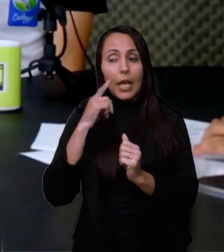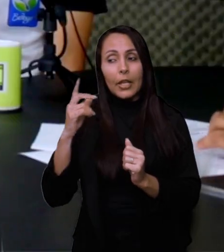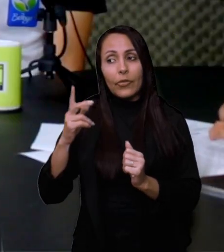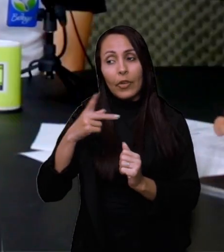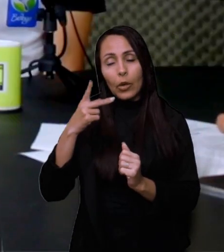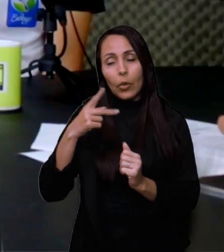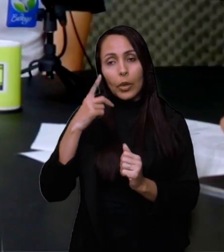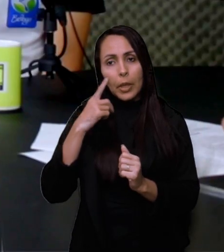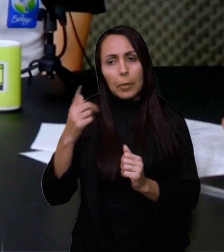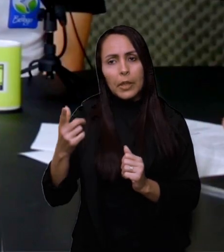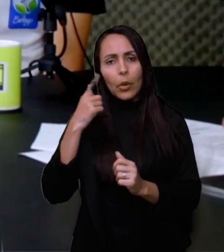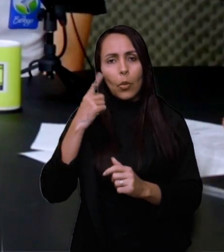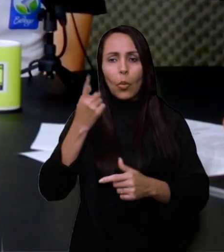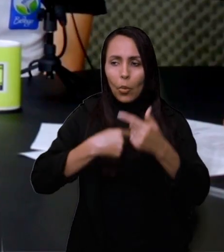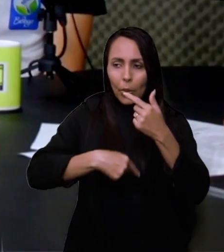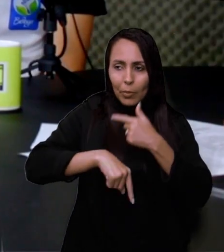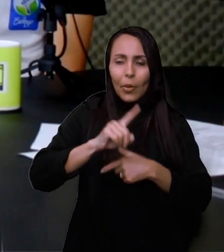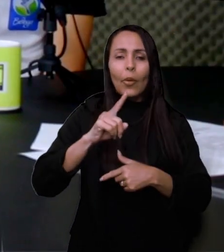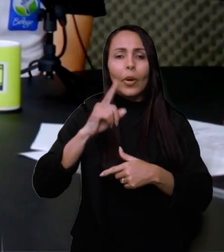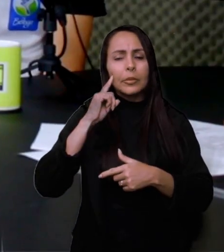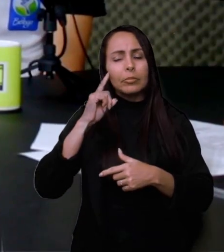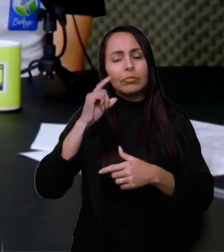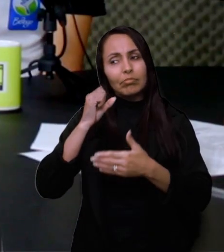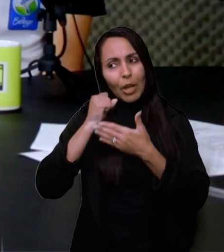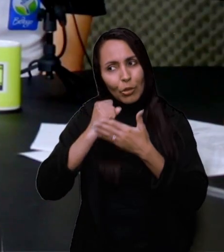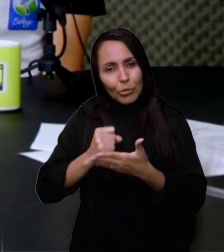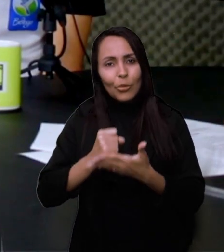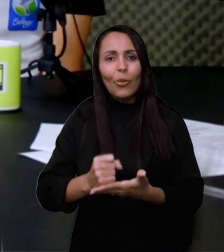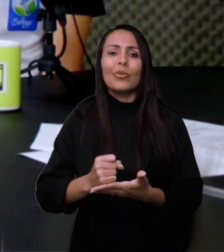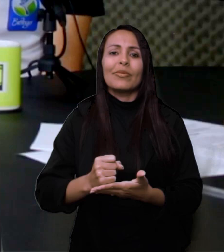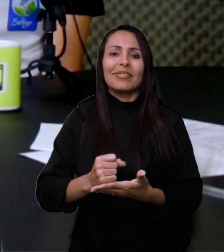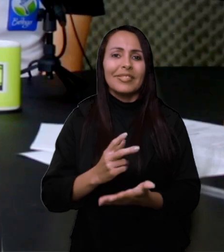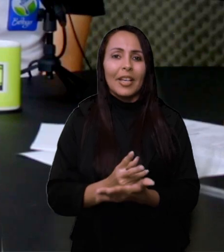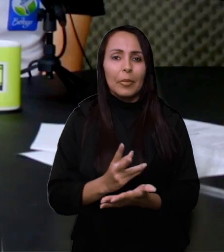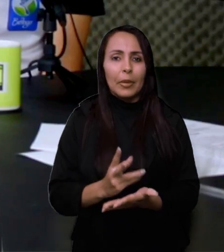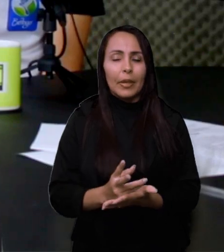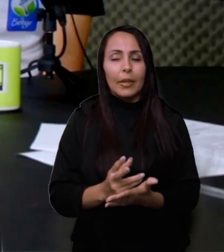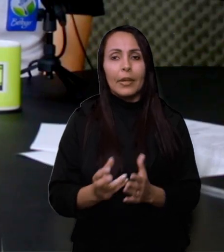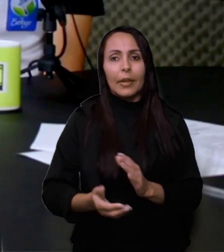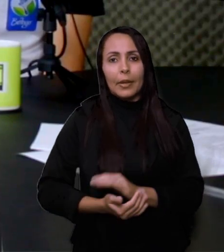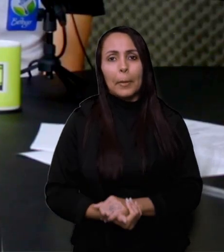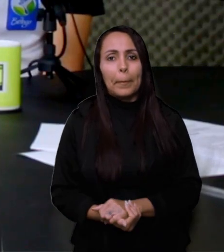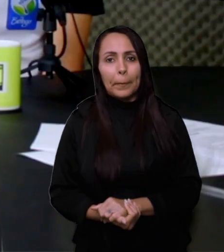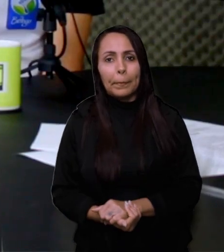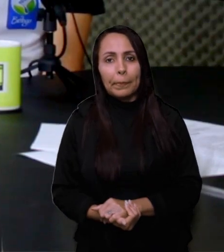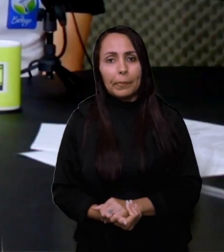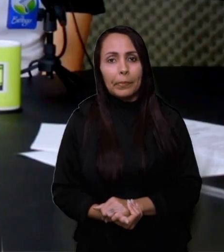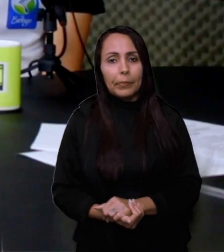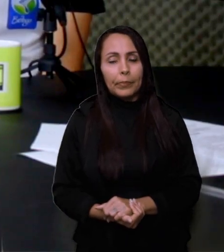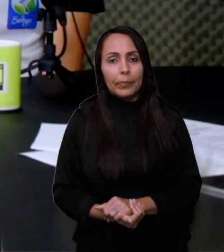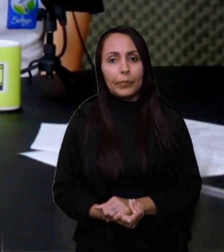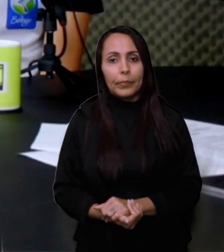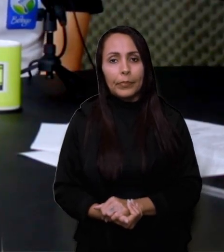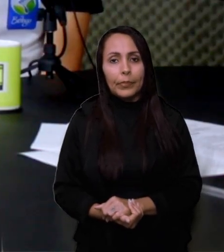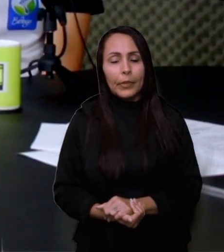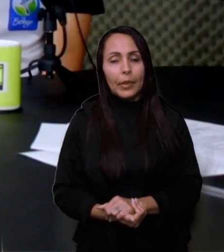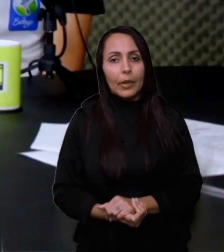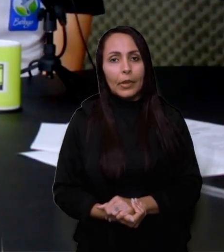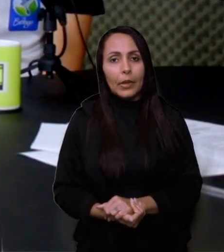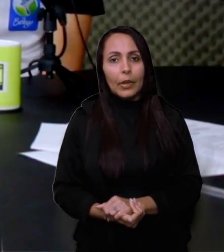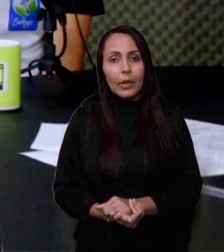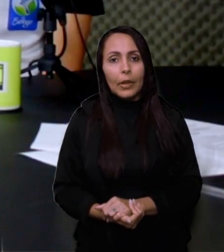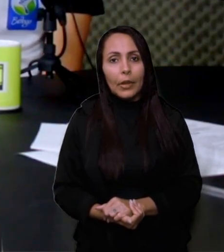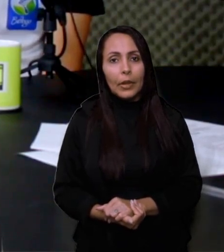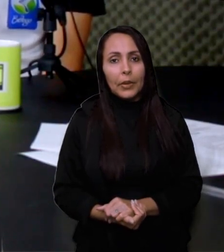foi o que me deu um empurrãozinho ali no que eu queria, sabe? Eu sabia que eu queria, mas não queria aceitar ainda. Não tava pronto. Ele vai aceitar